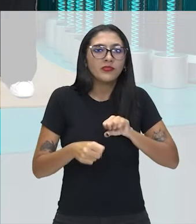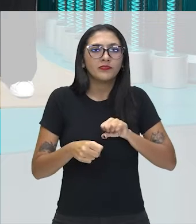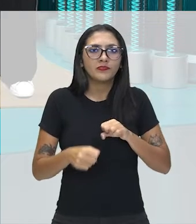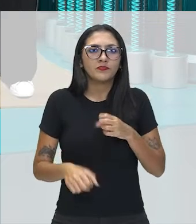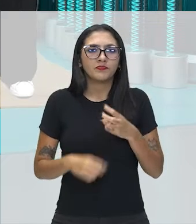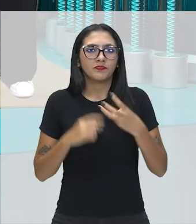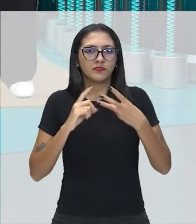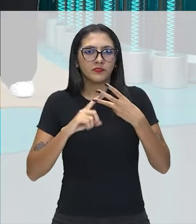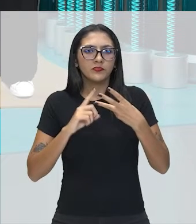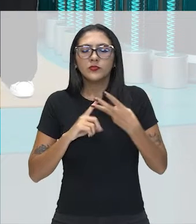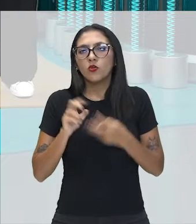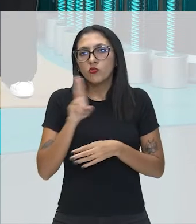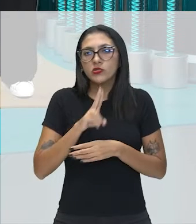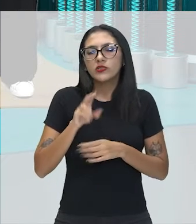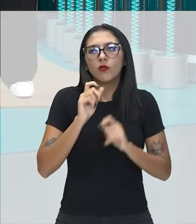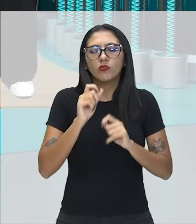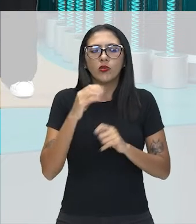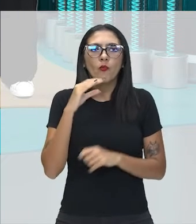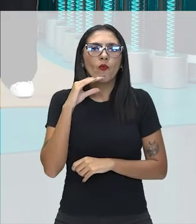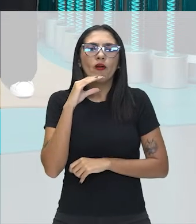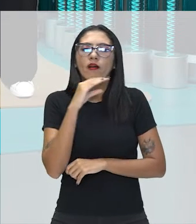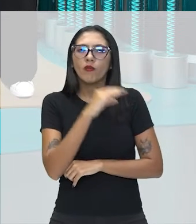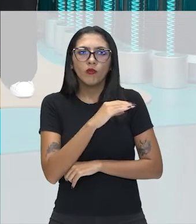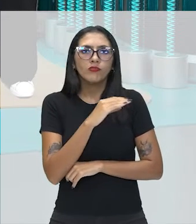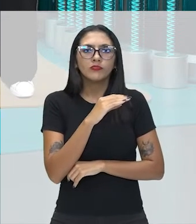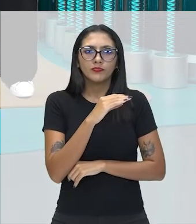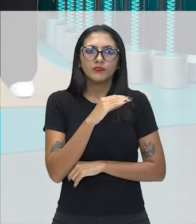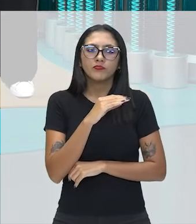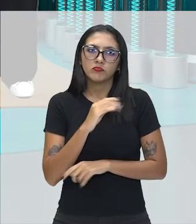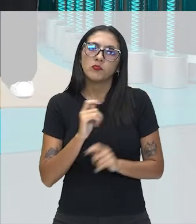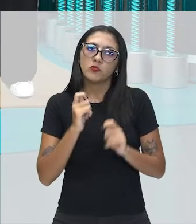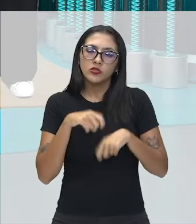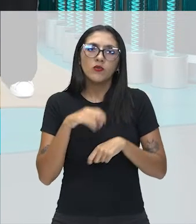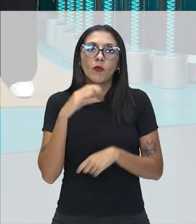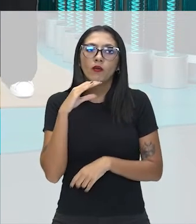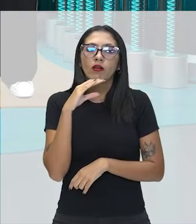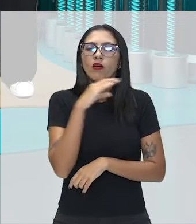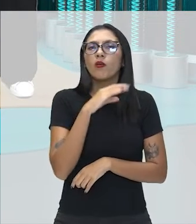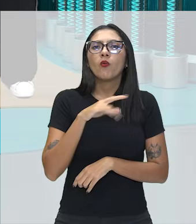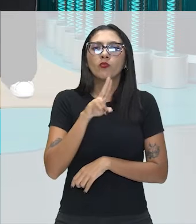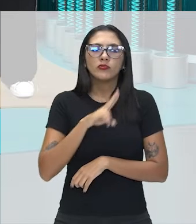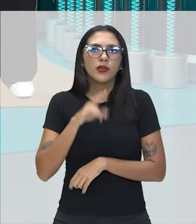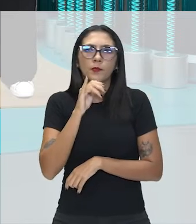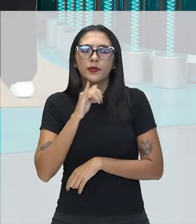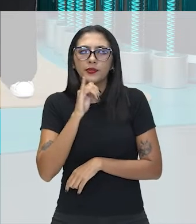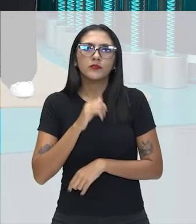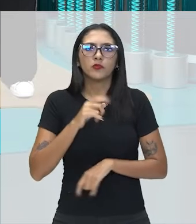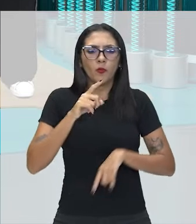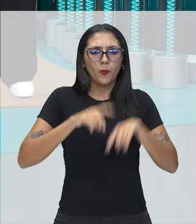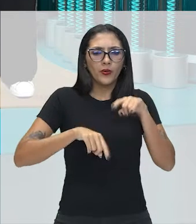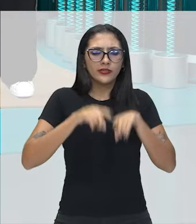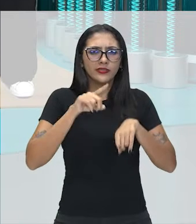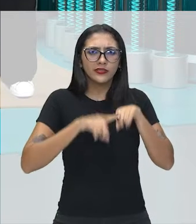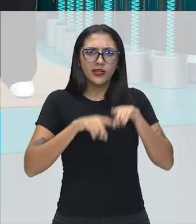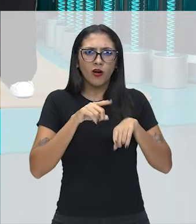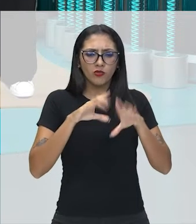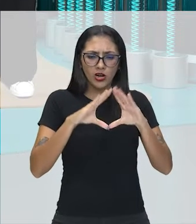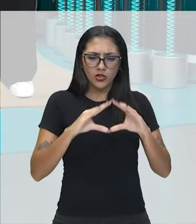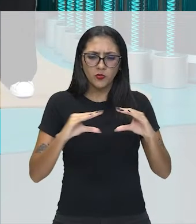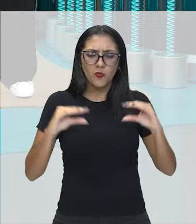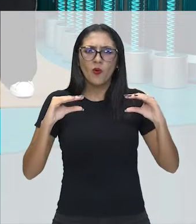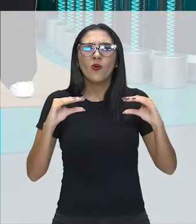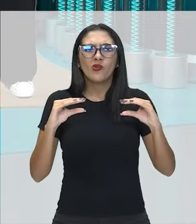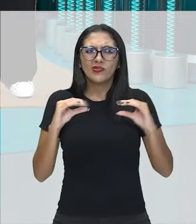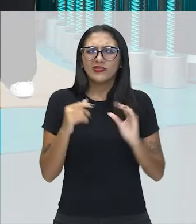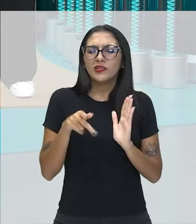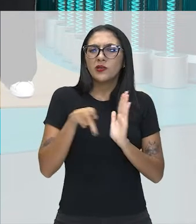com uma fonte de calor, aplica uma fonte de calor nesse local afetado. como, por exemplo, aquelas bolsas